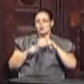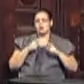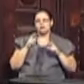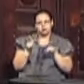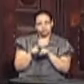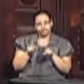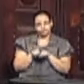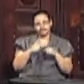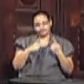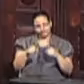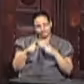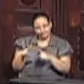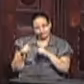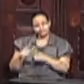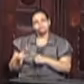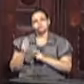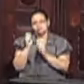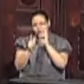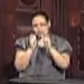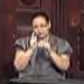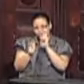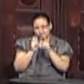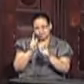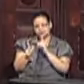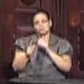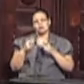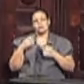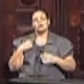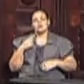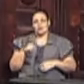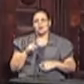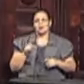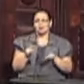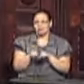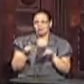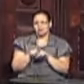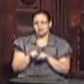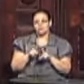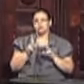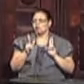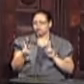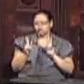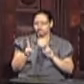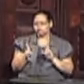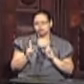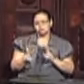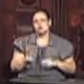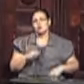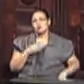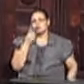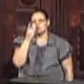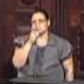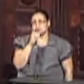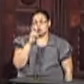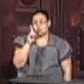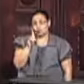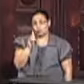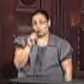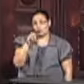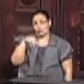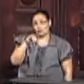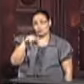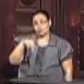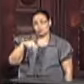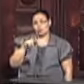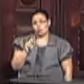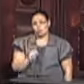ou muito pior do que o assédio sexual. Para o Domingos Brazão, que talvez possa me ver